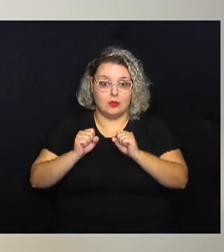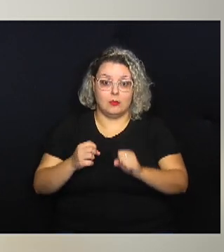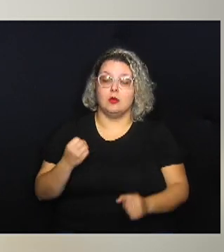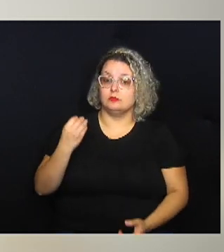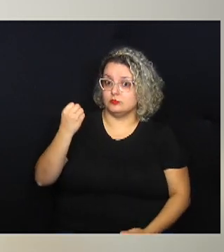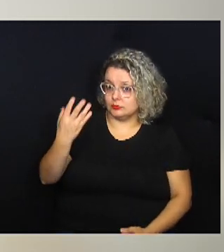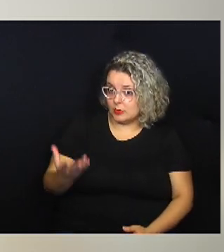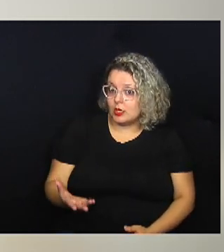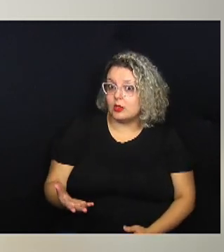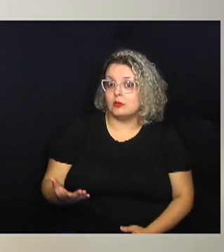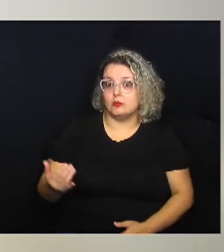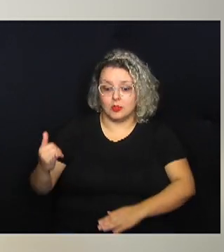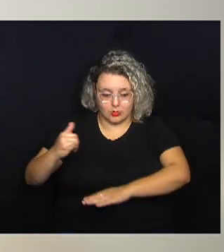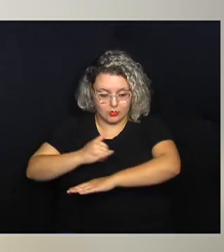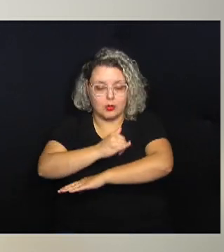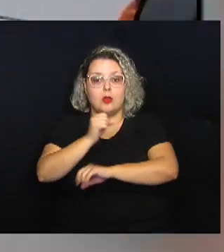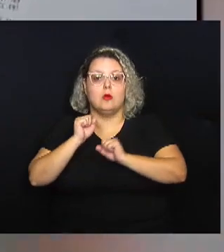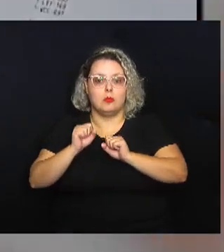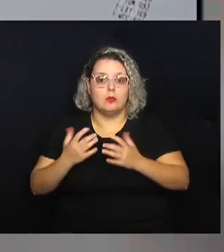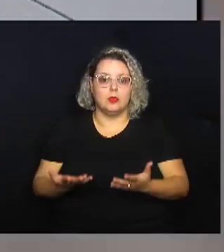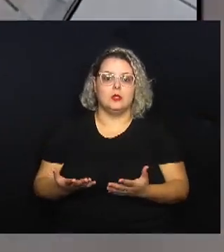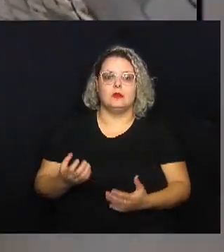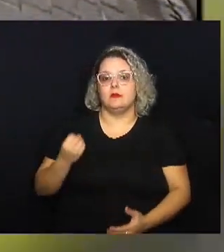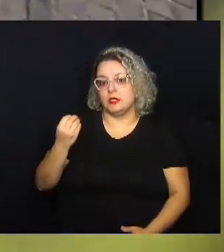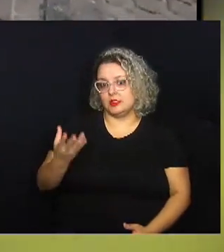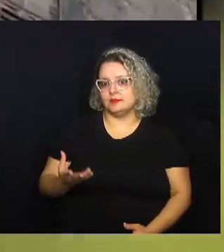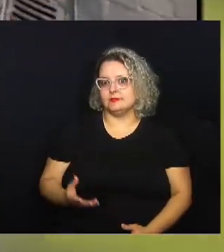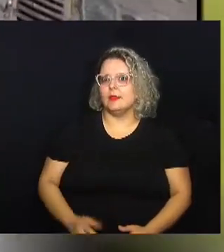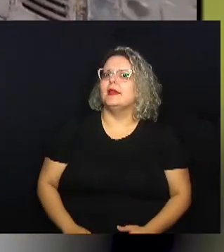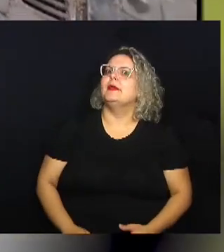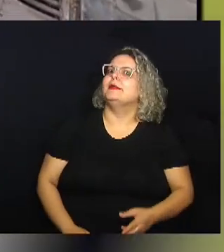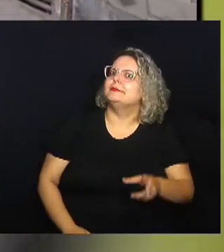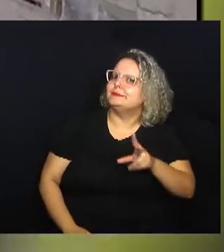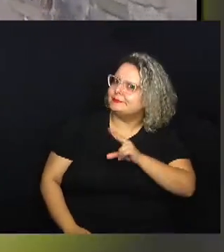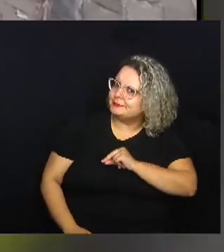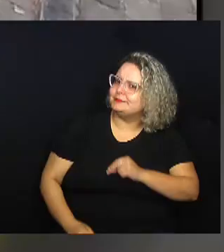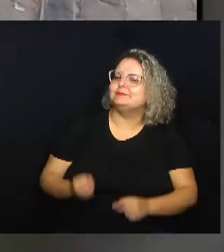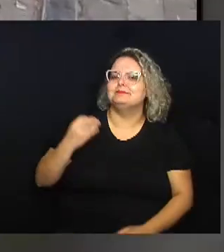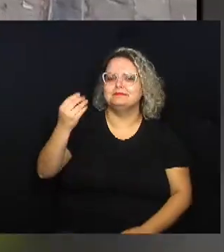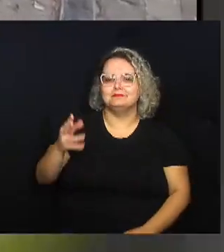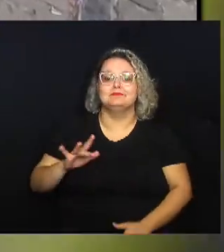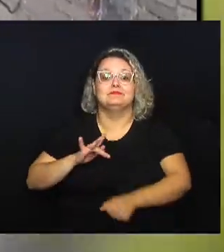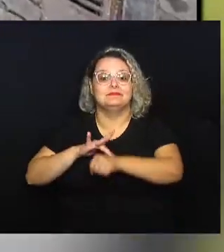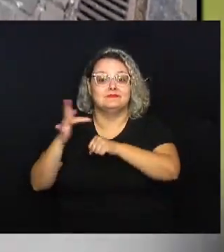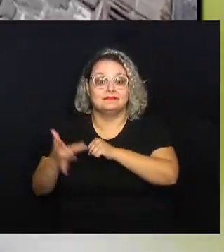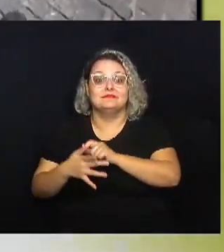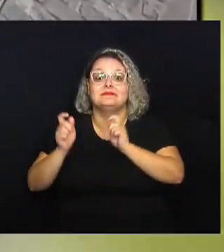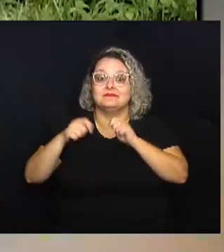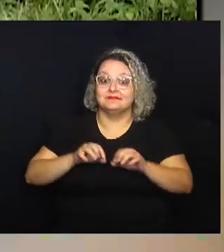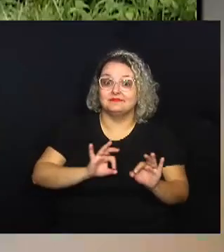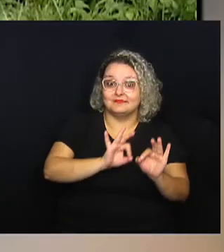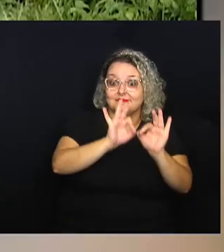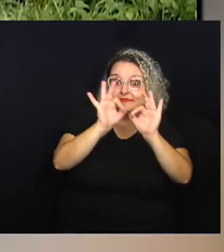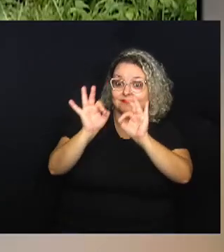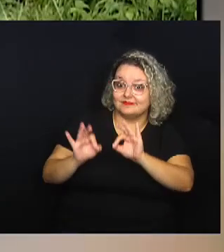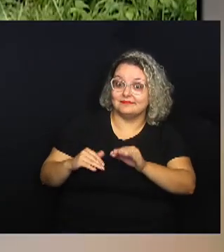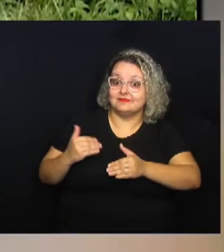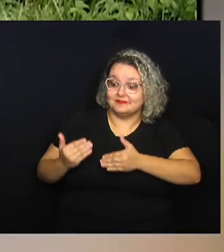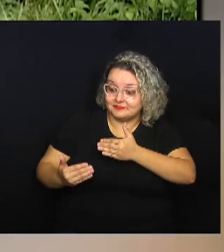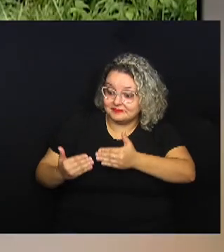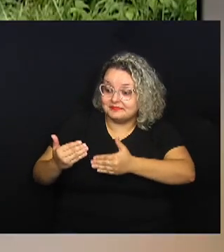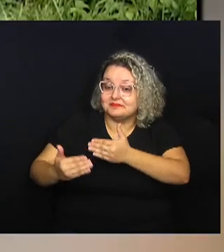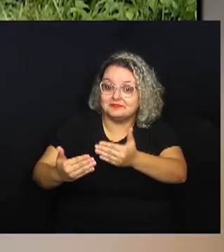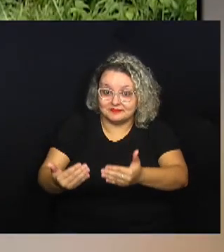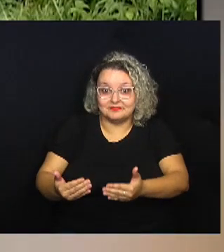entrar no avião e que viagem nas redes sociais é possível acompanhar o passo a passo